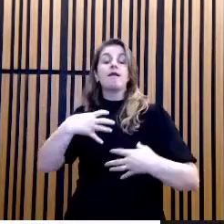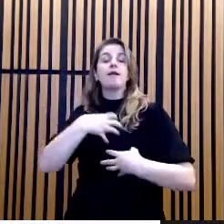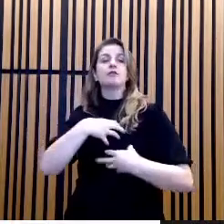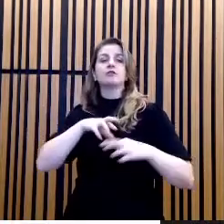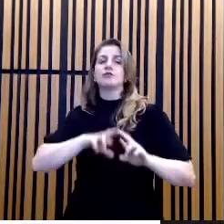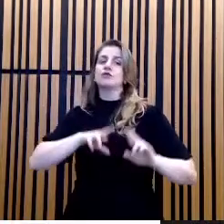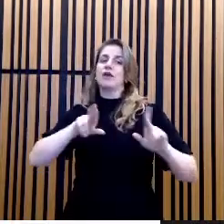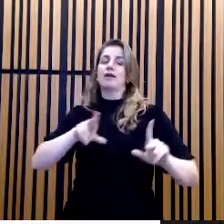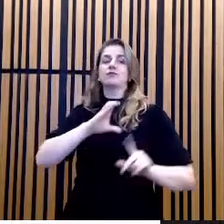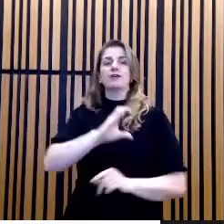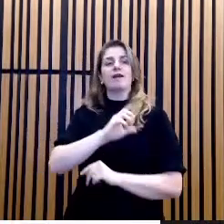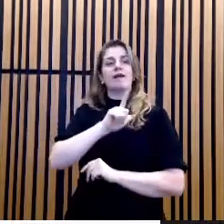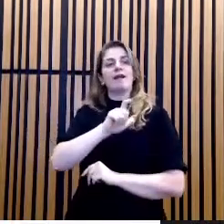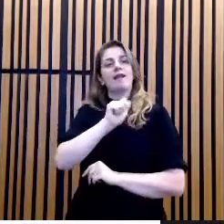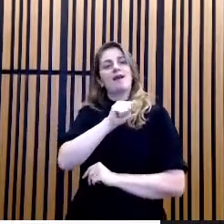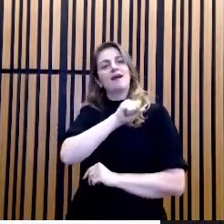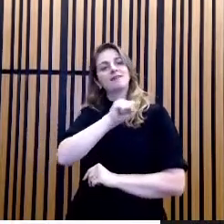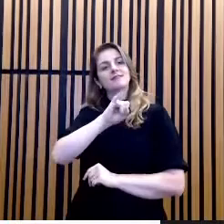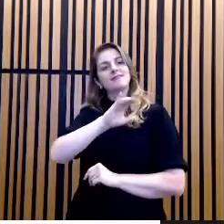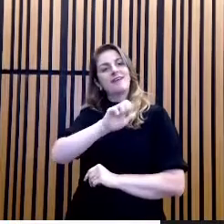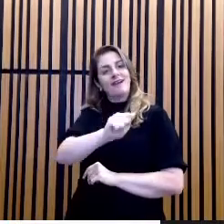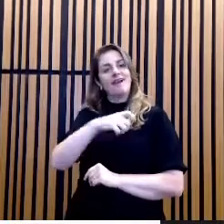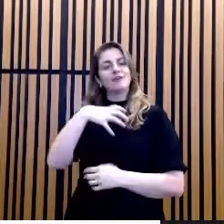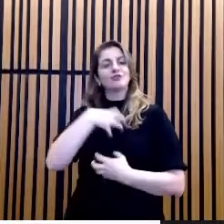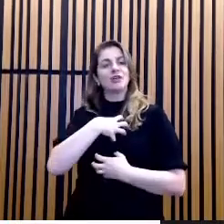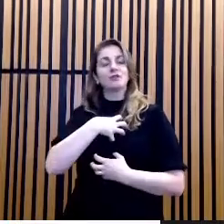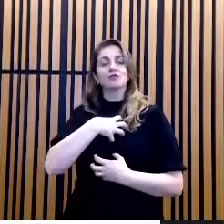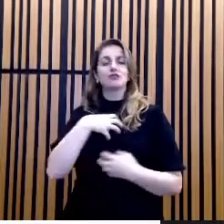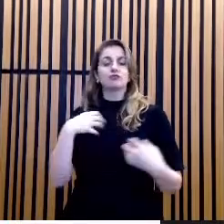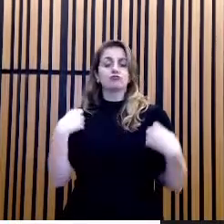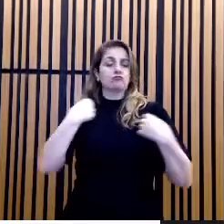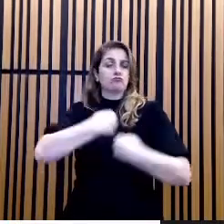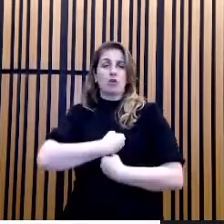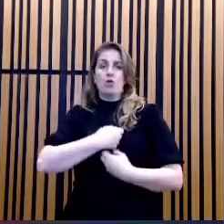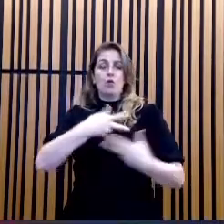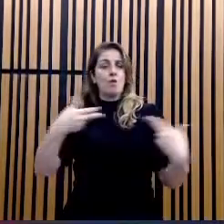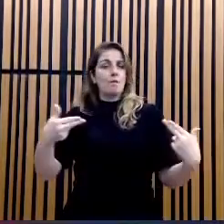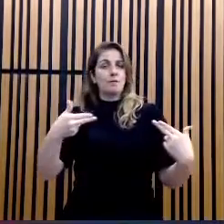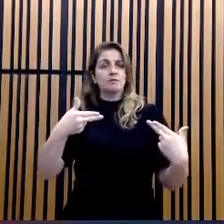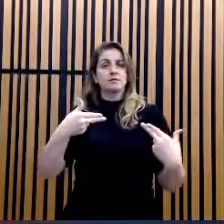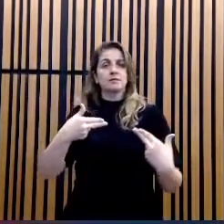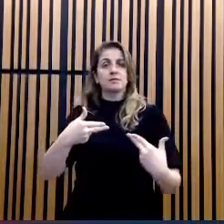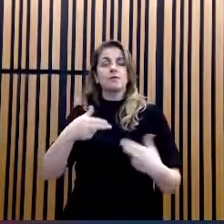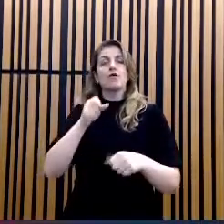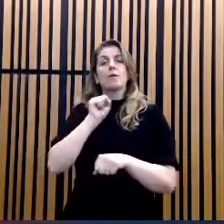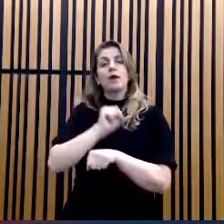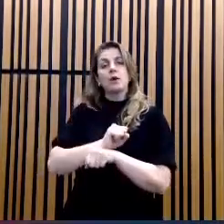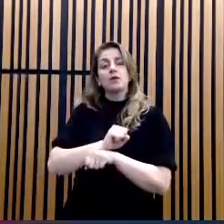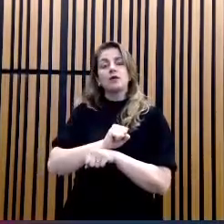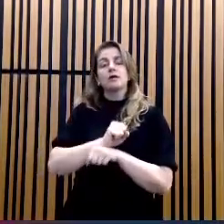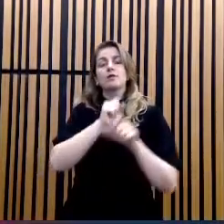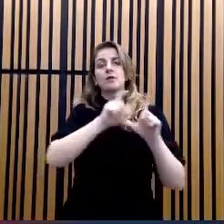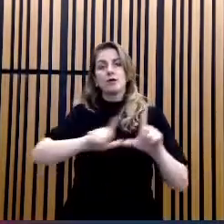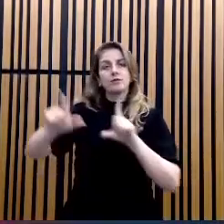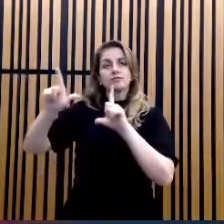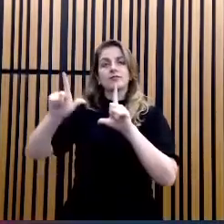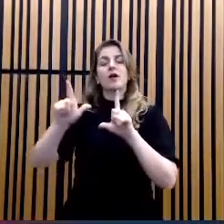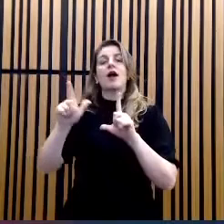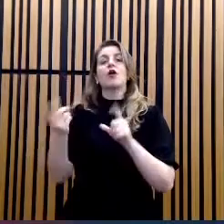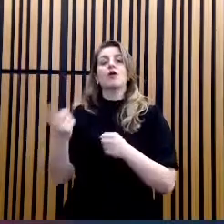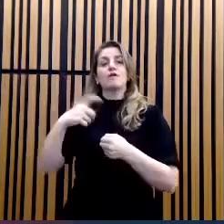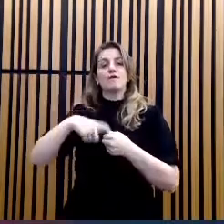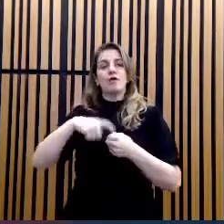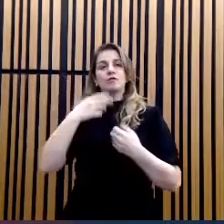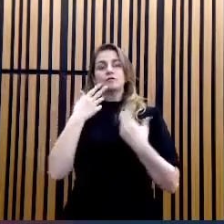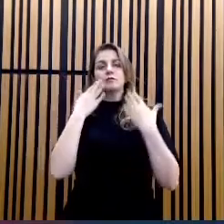exuberante e clássica. Mas isso é apenas um estilo de vestir. Ok? Eu vou interromper aqui o compartilhamento. Vou voltar com